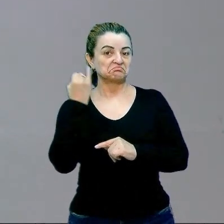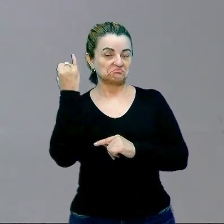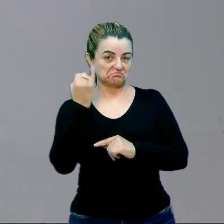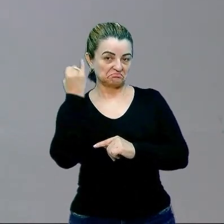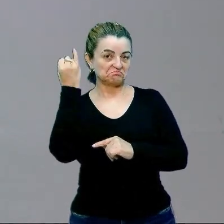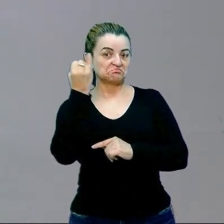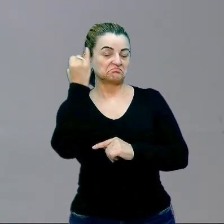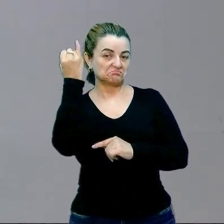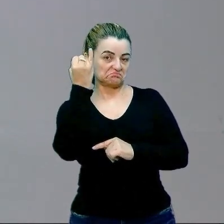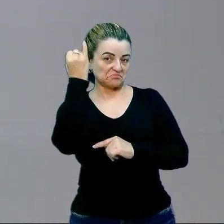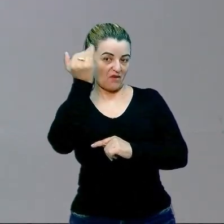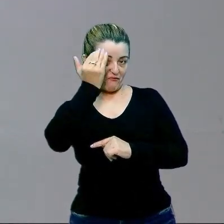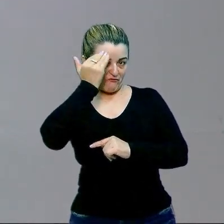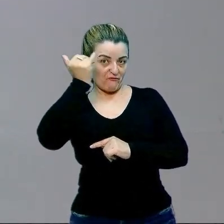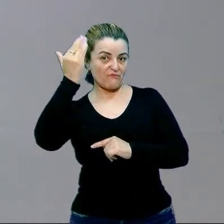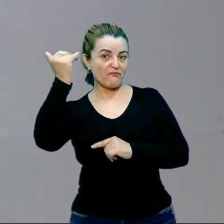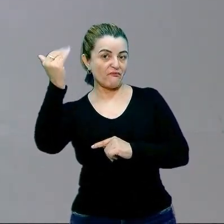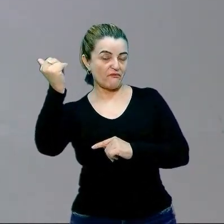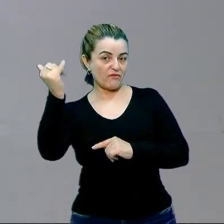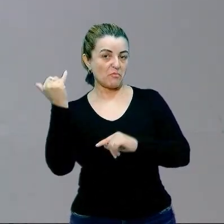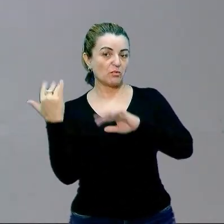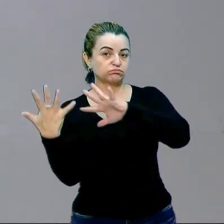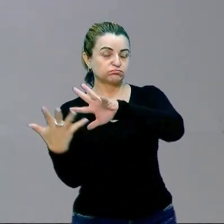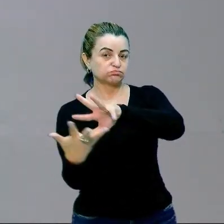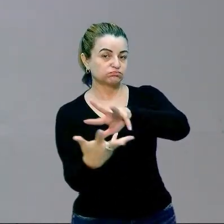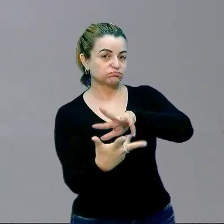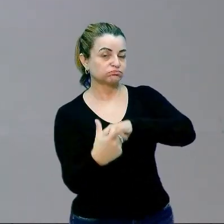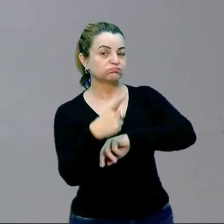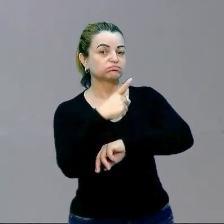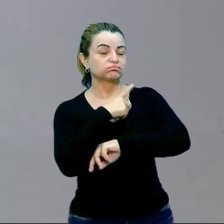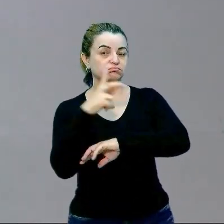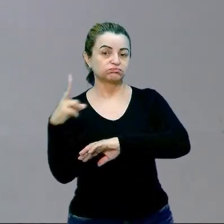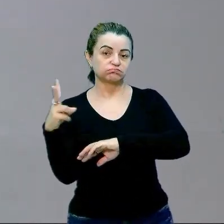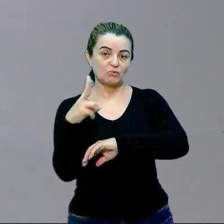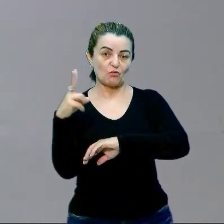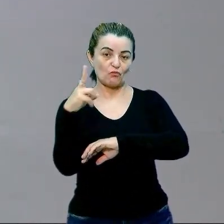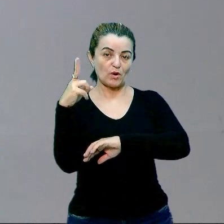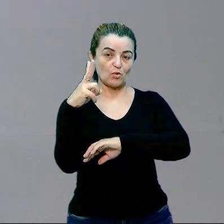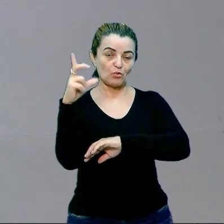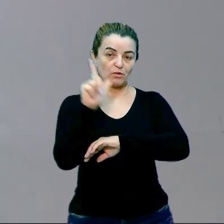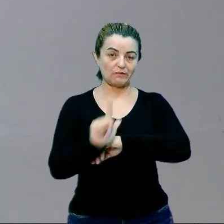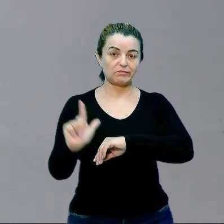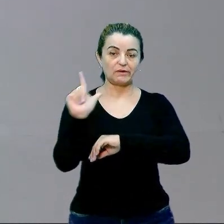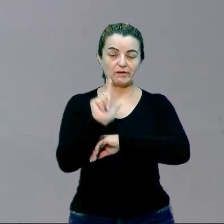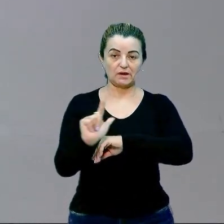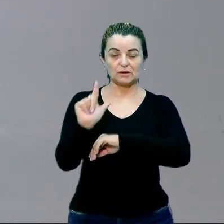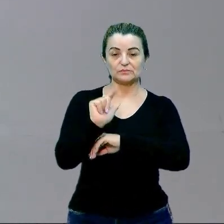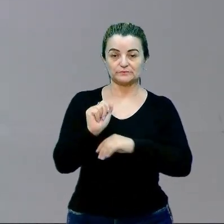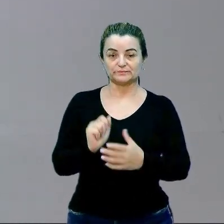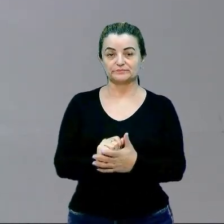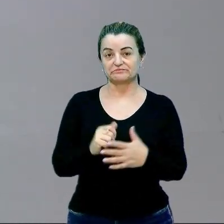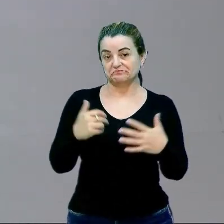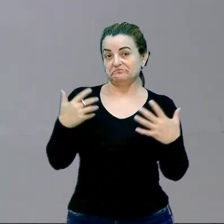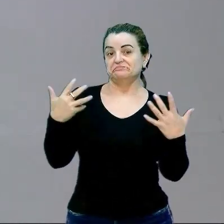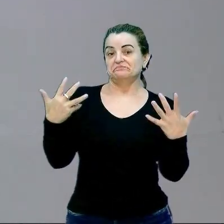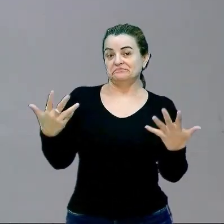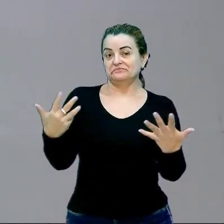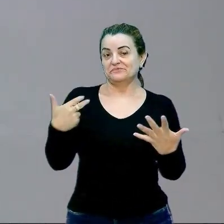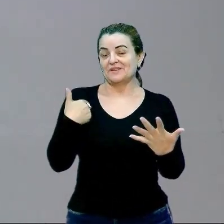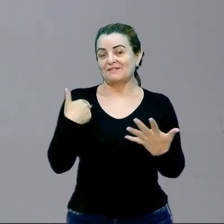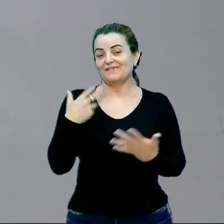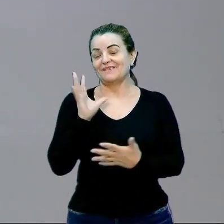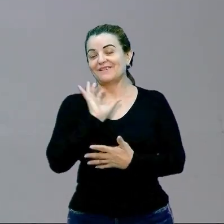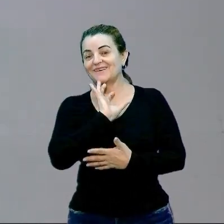inclusive consagrados mundialmente, que têm um grande valor estético, literário. E aí, eu sou uma pessoa amante